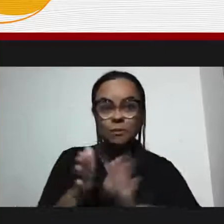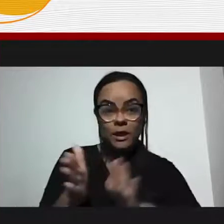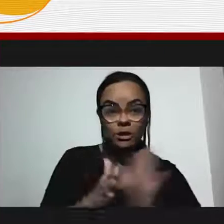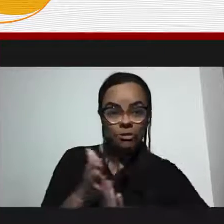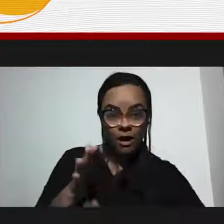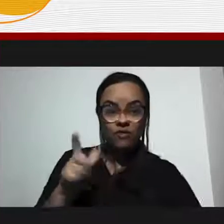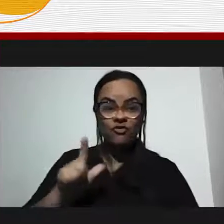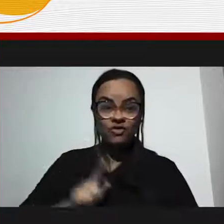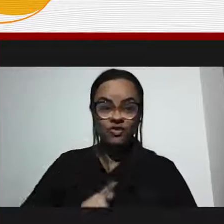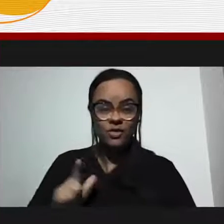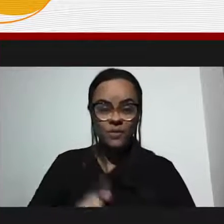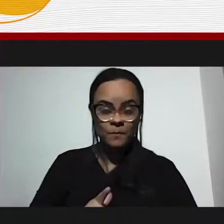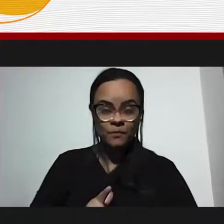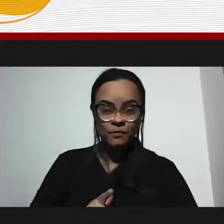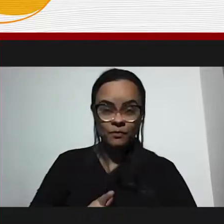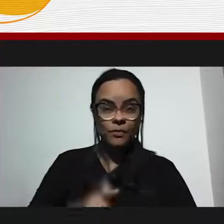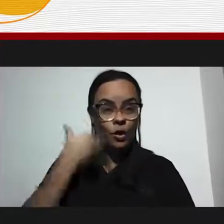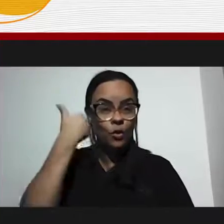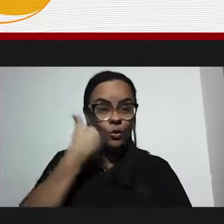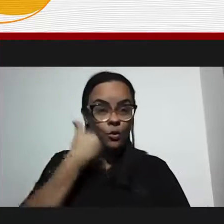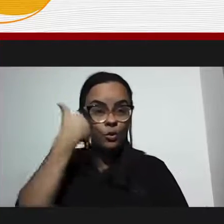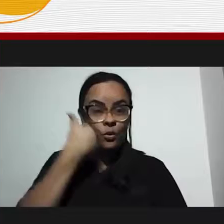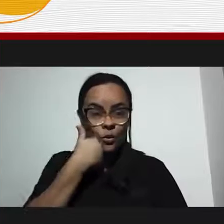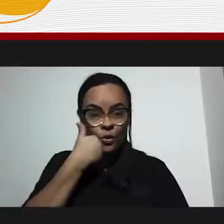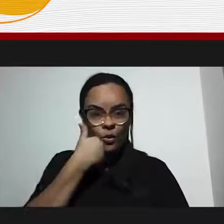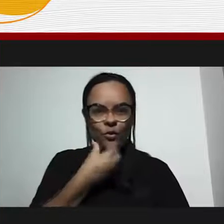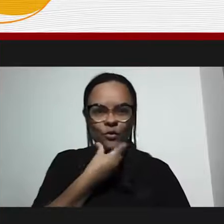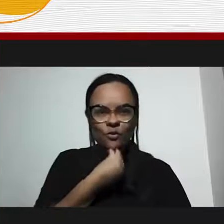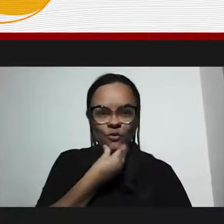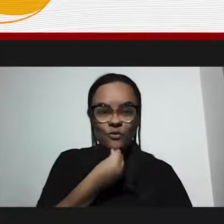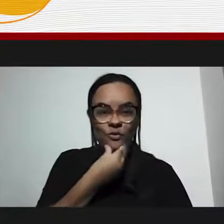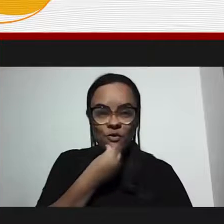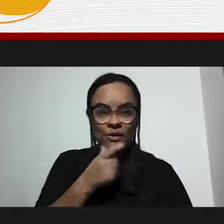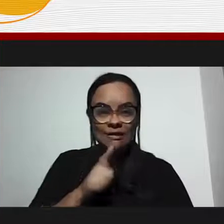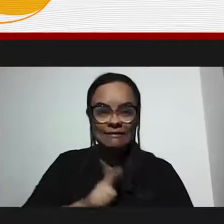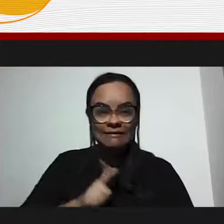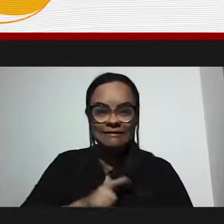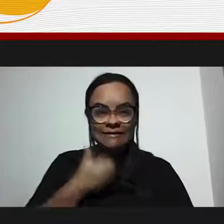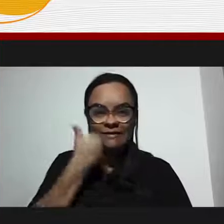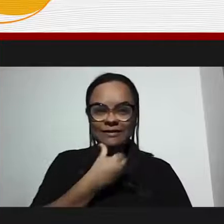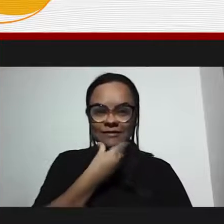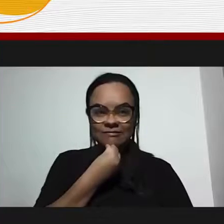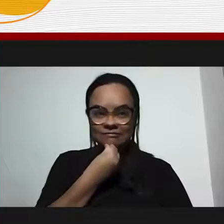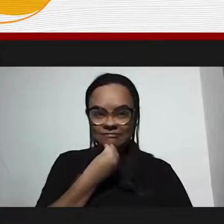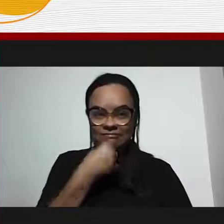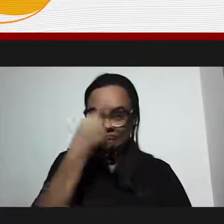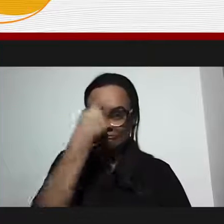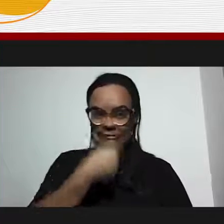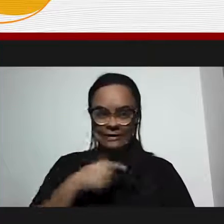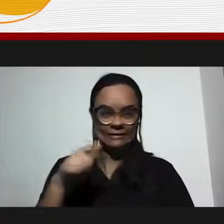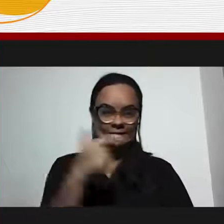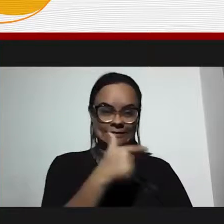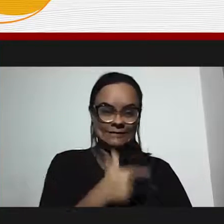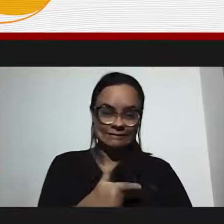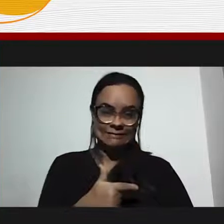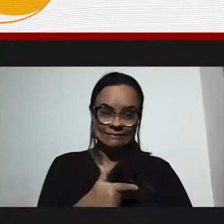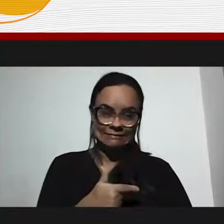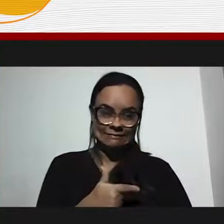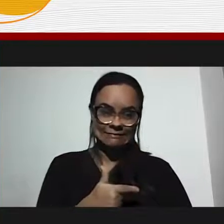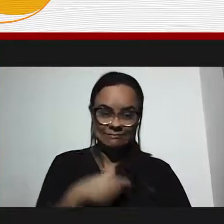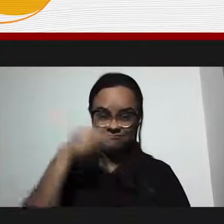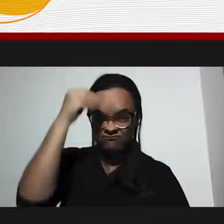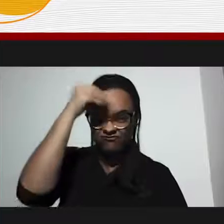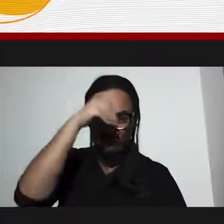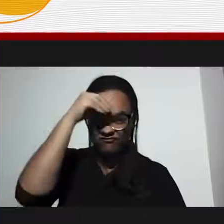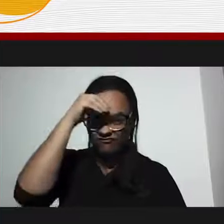E eu sou moreno, né? Tô com a barbicha, um cavanhaque, não que é meu estilo, galera, mas é que eu tô com preguiça de